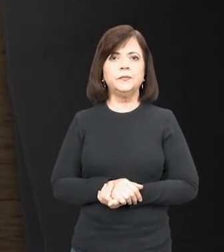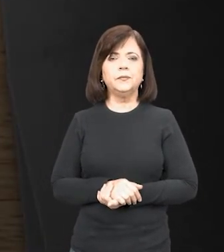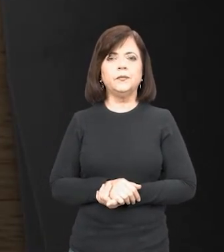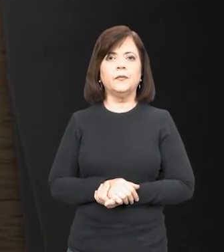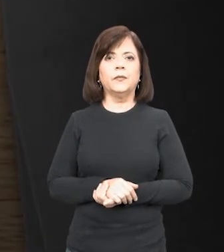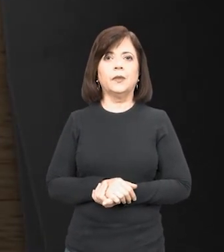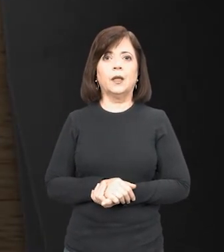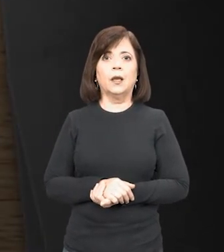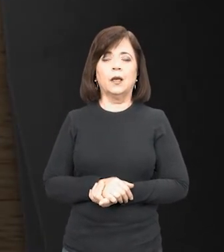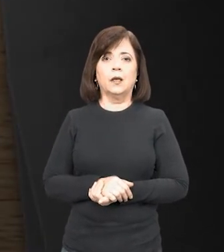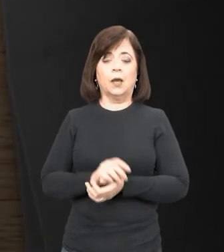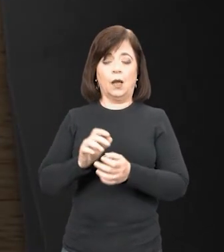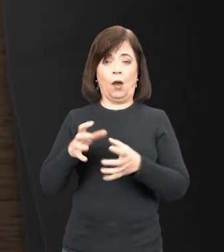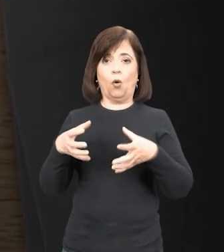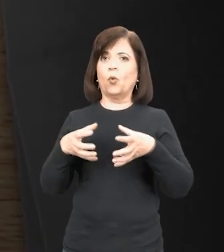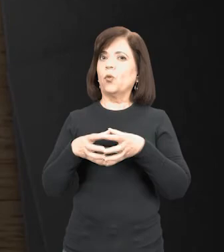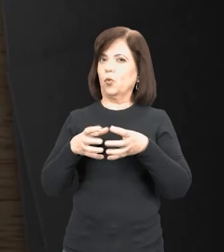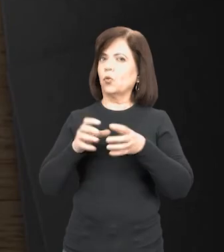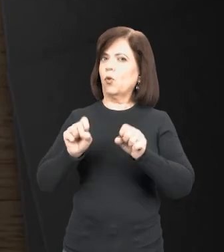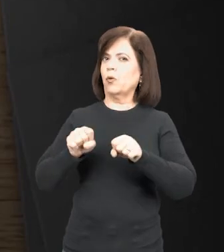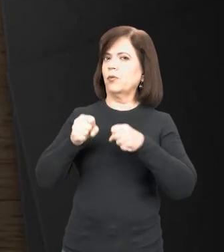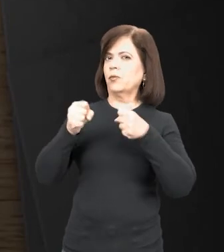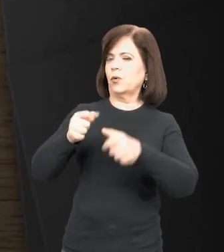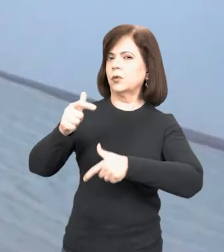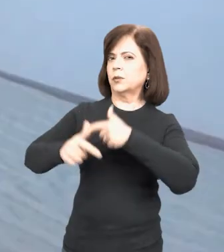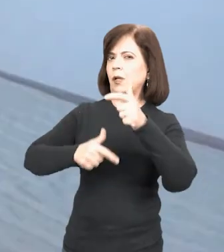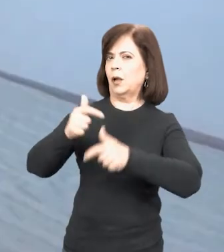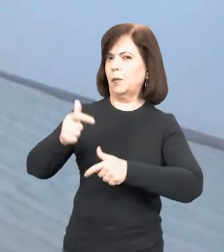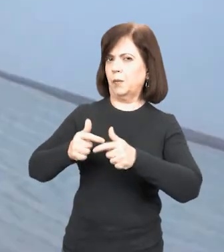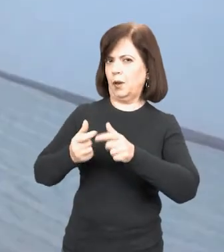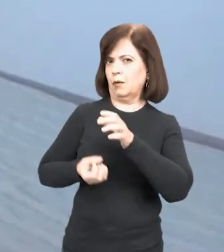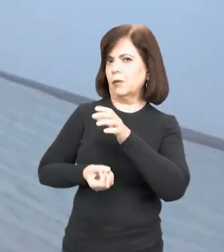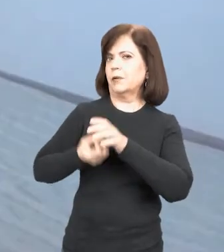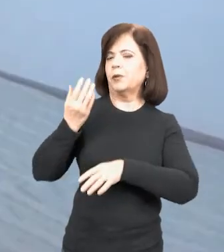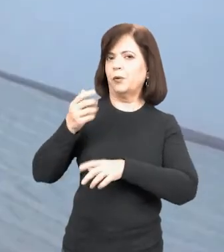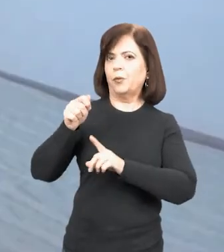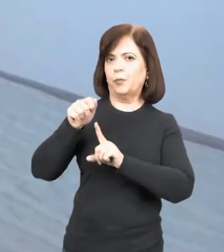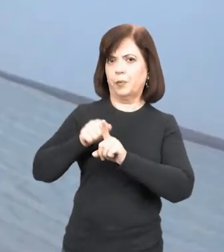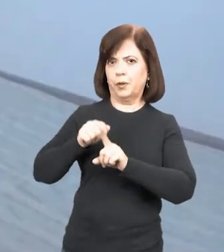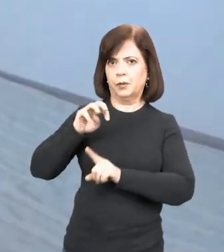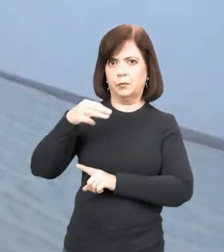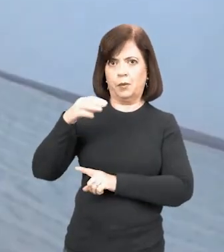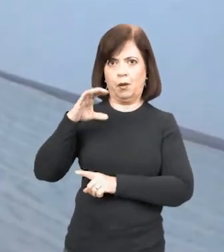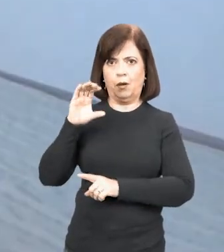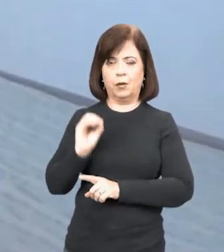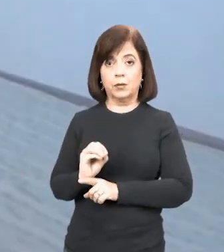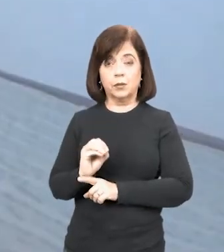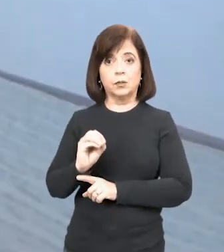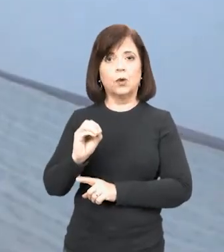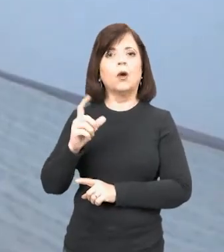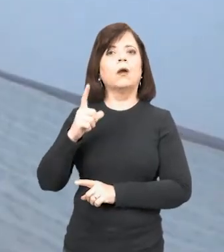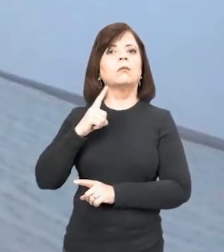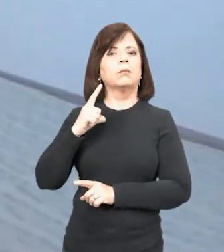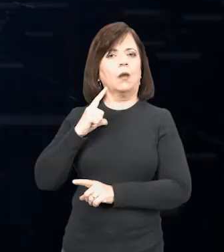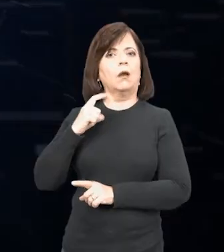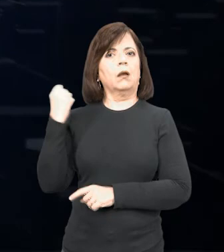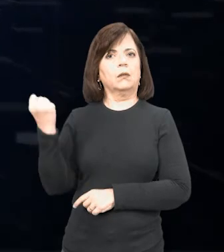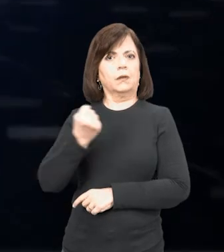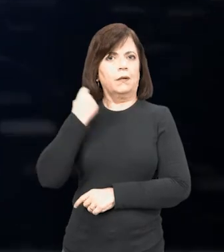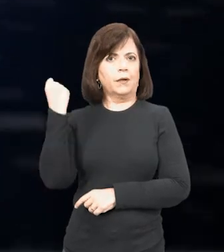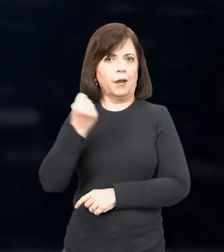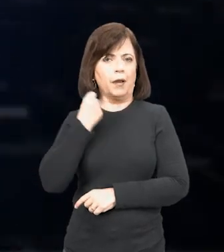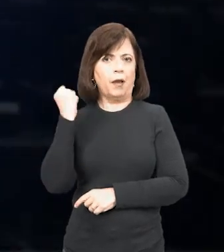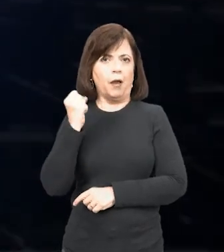A força-tarefa, que foi instituída agora, né, no final de março, ela tem uma interlocução muito forte com o